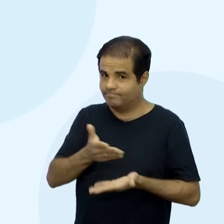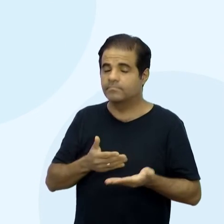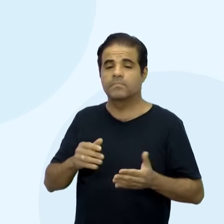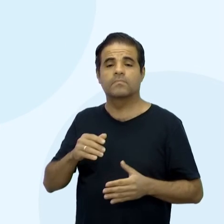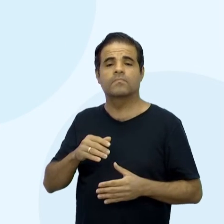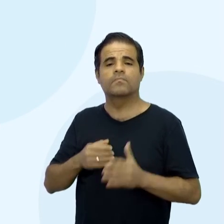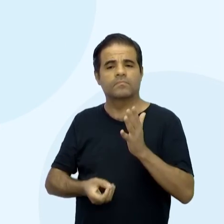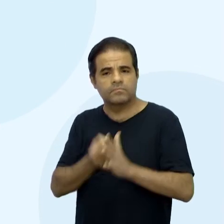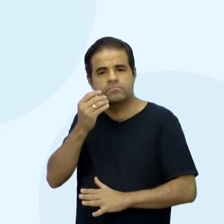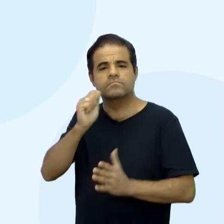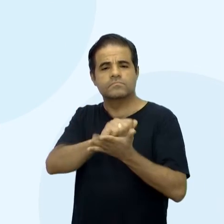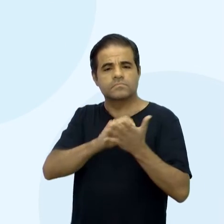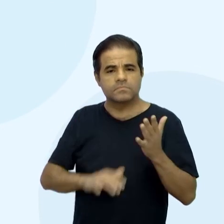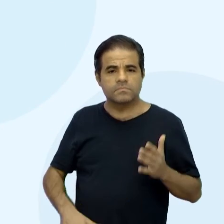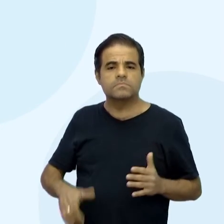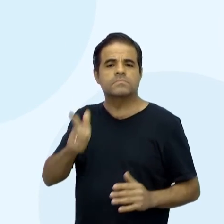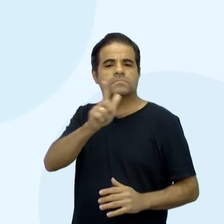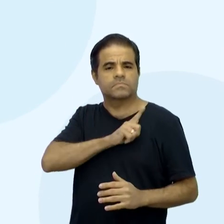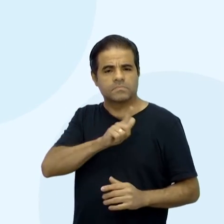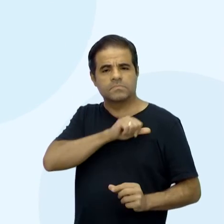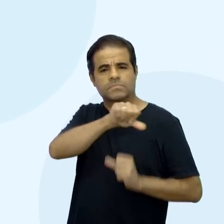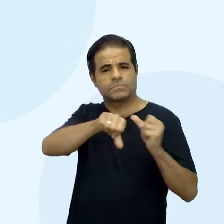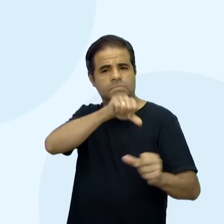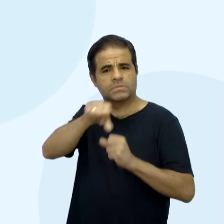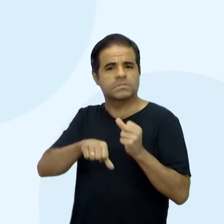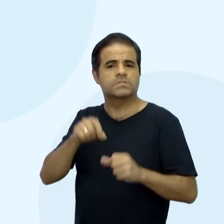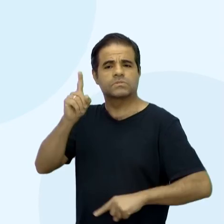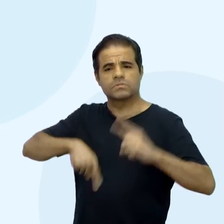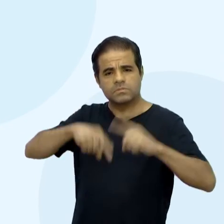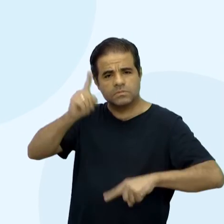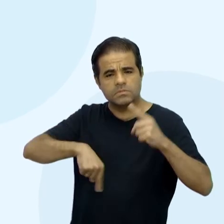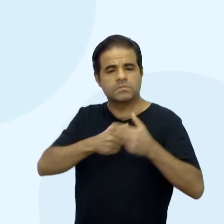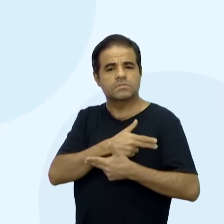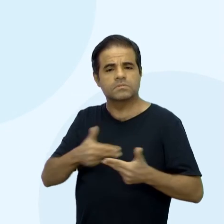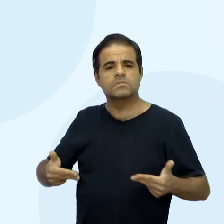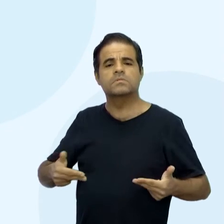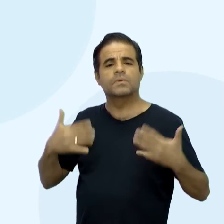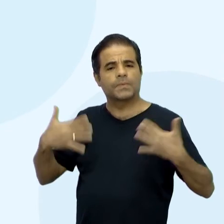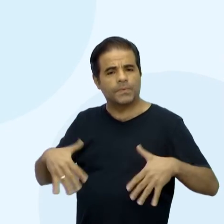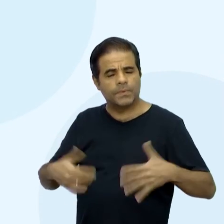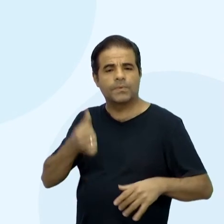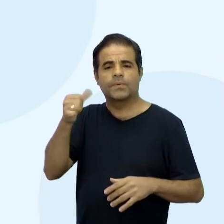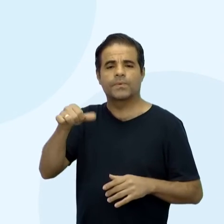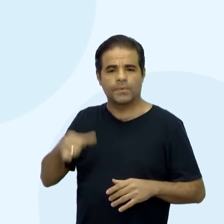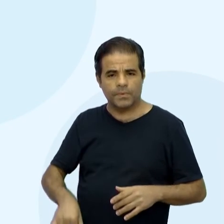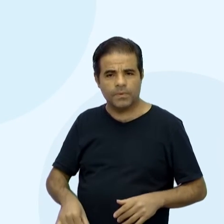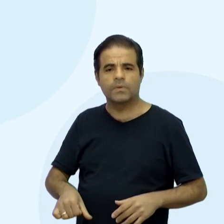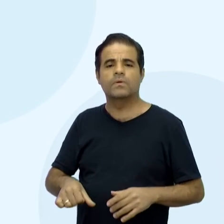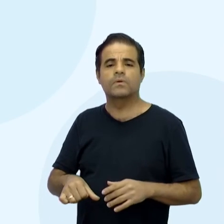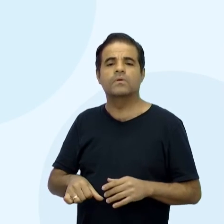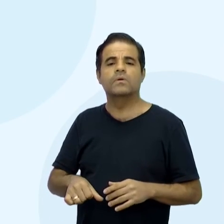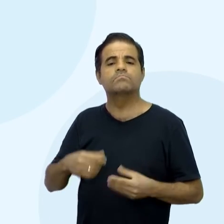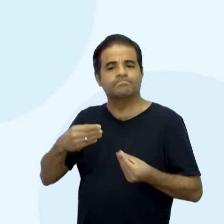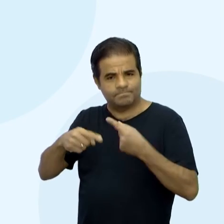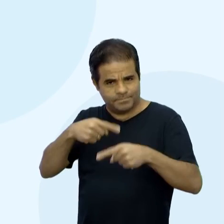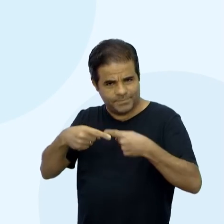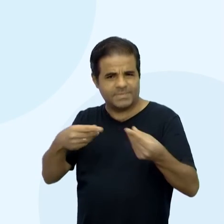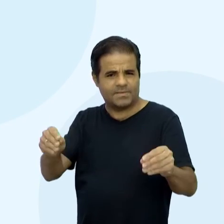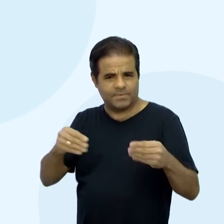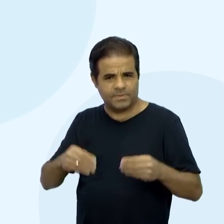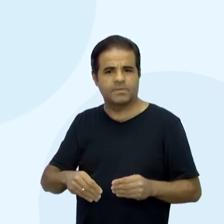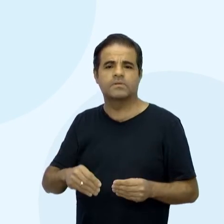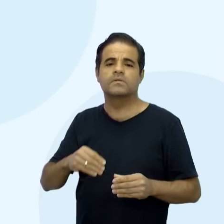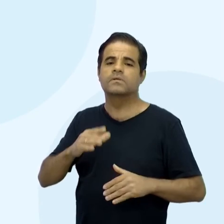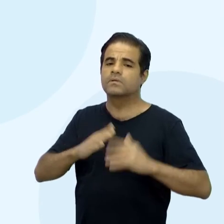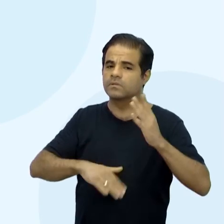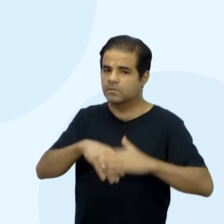relação à elaboração de atividades, tivemos mudanças nos instrumentos de avaliação. Com a